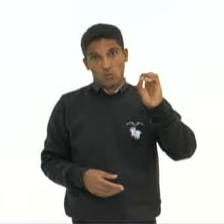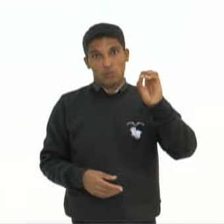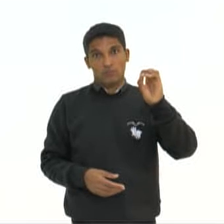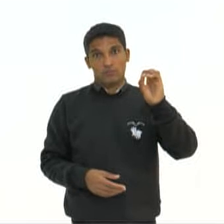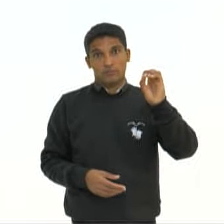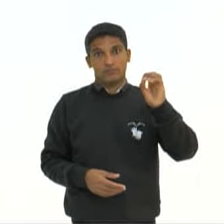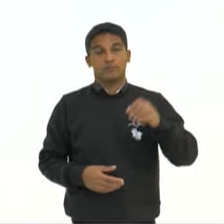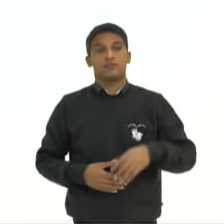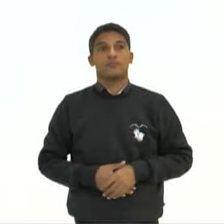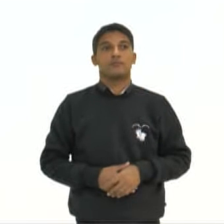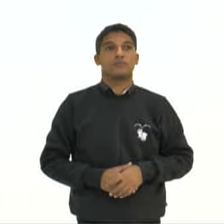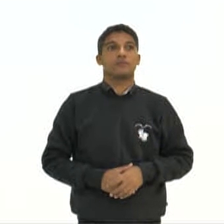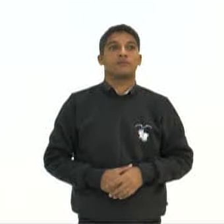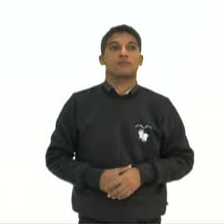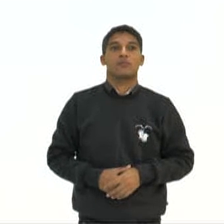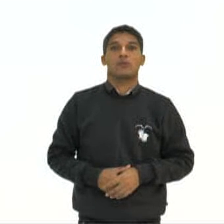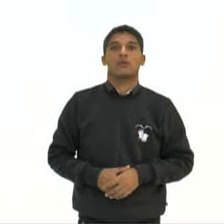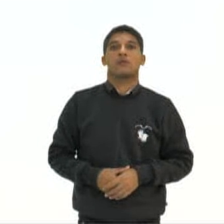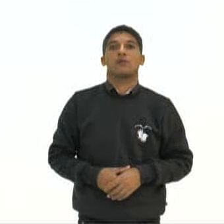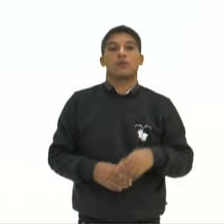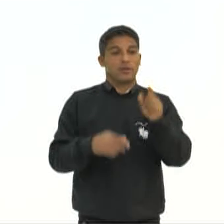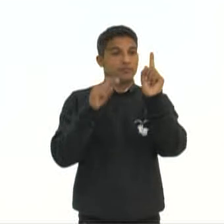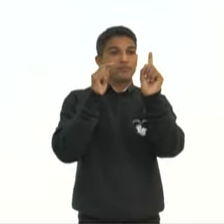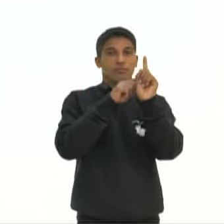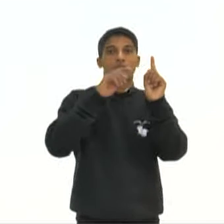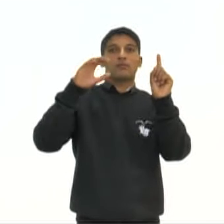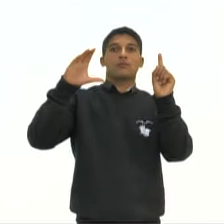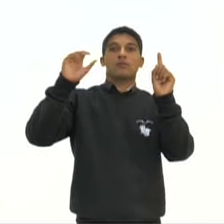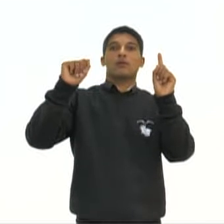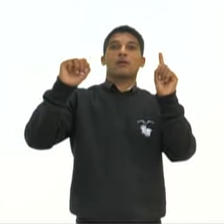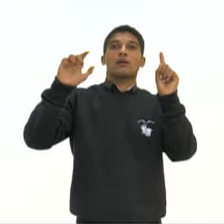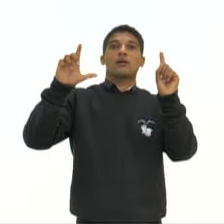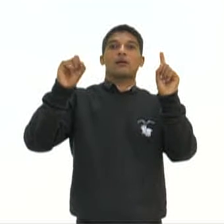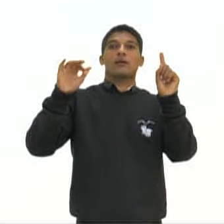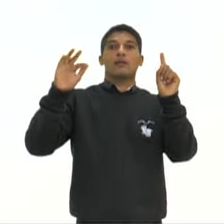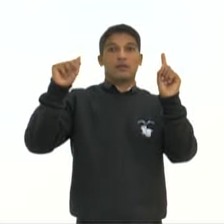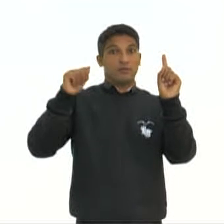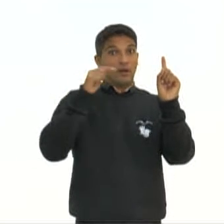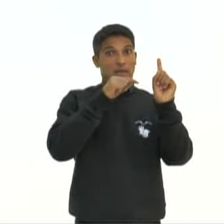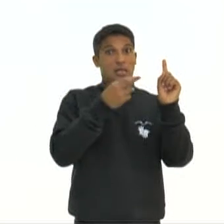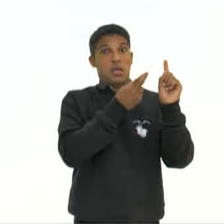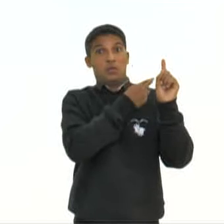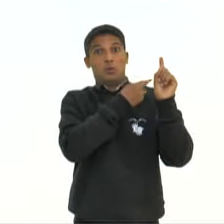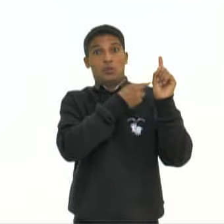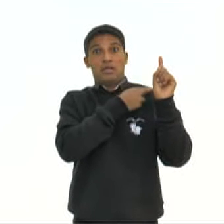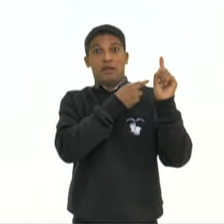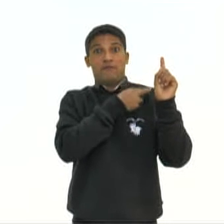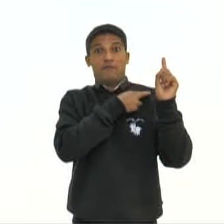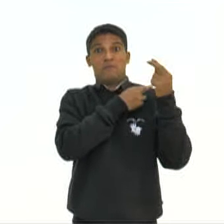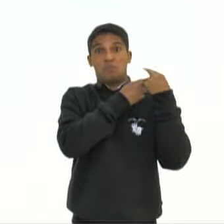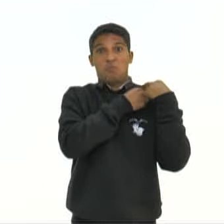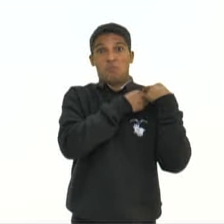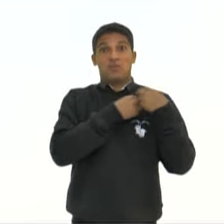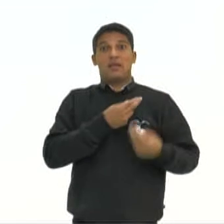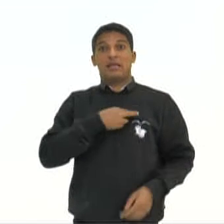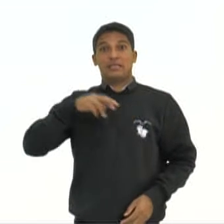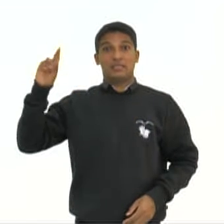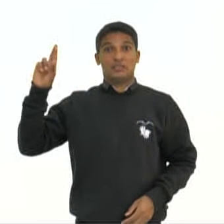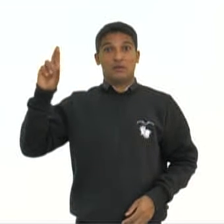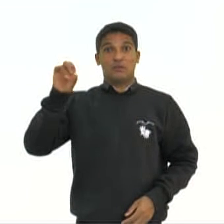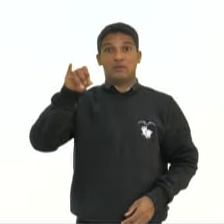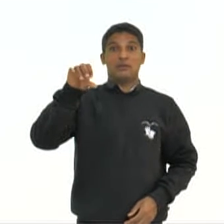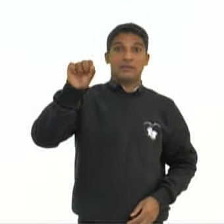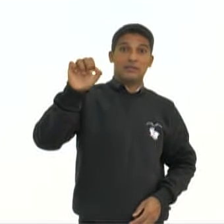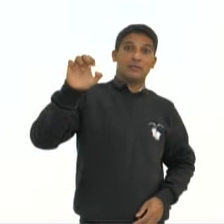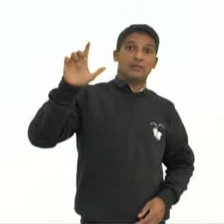califados, ou seja, essa figura do califa, que é o representante religioso e político, vão existir alguns diversos e eles